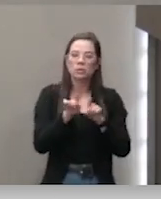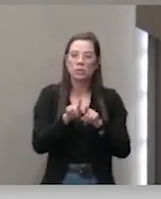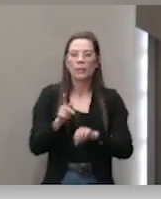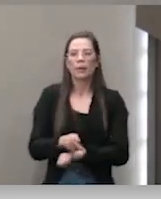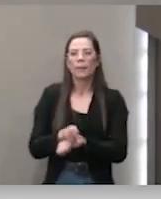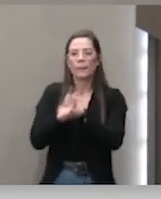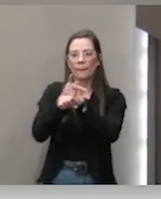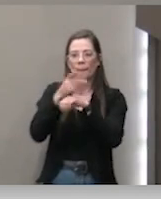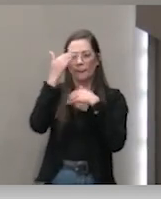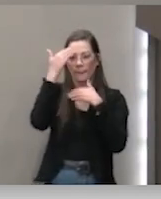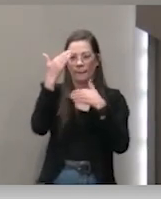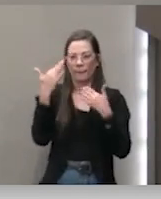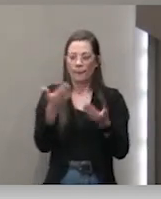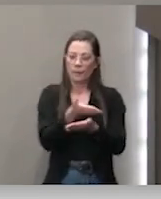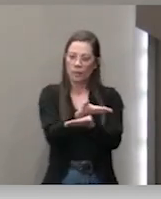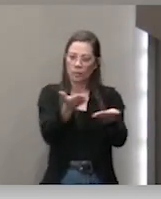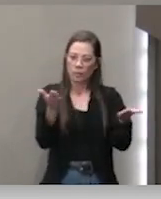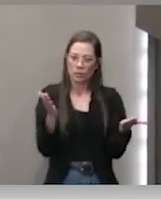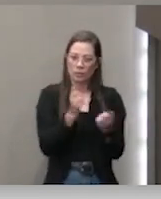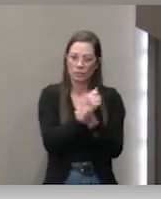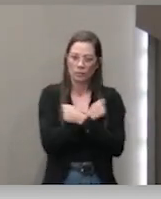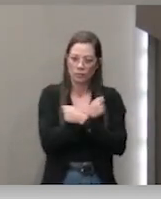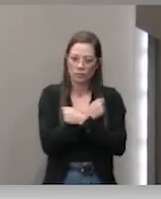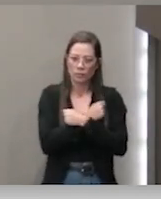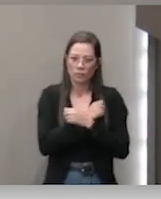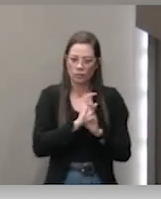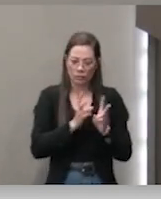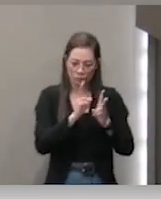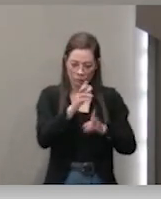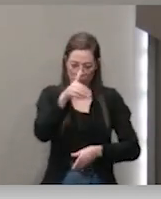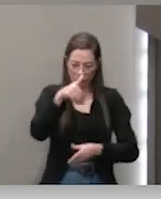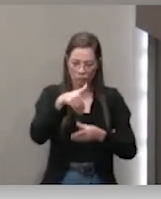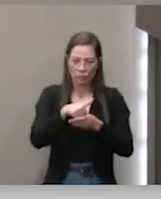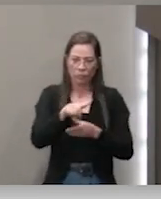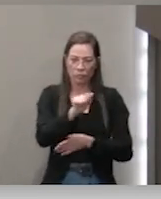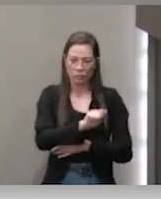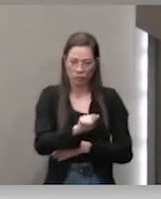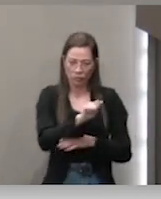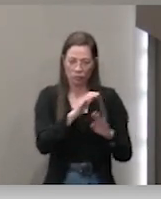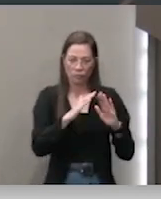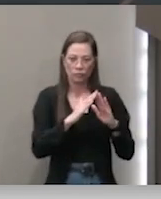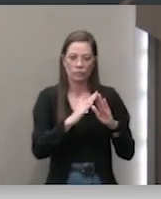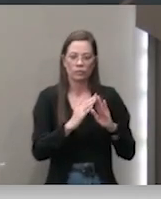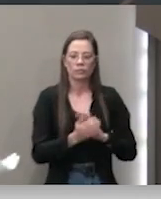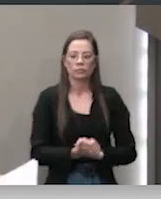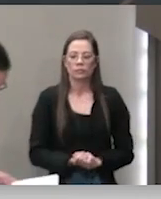premiação. Obrigado a todos, um abraço e vamos votar domingo nas associações de moradores.